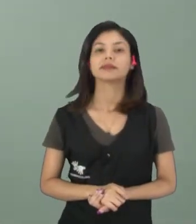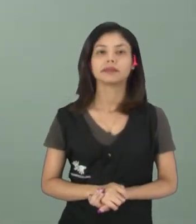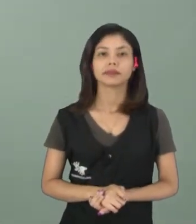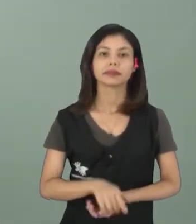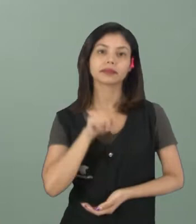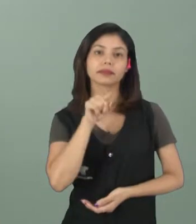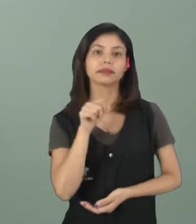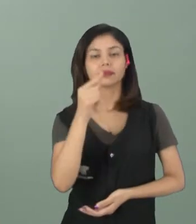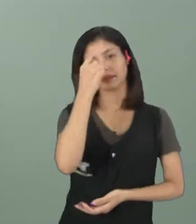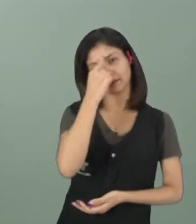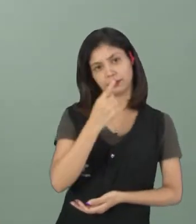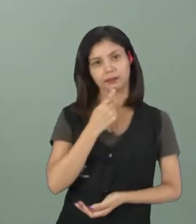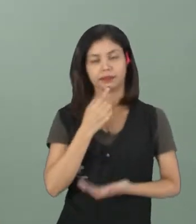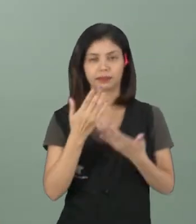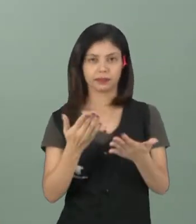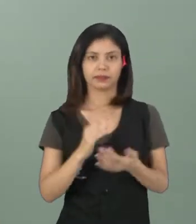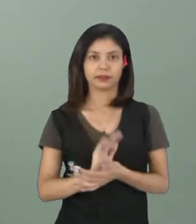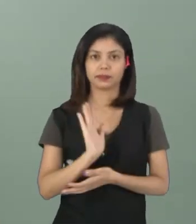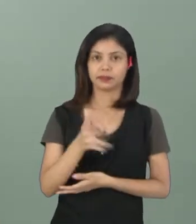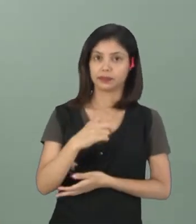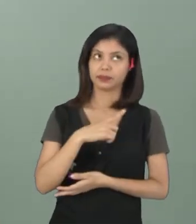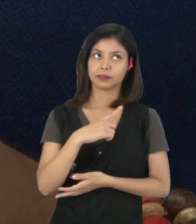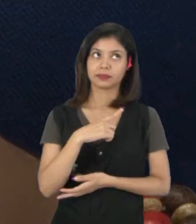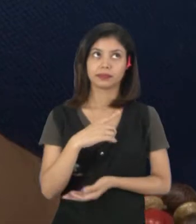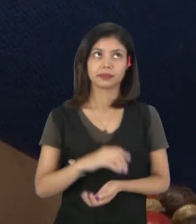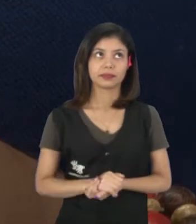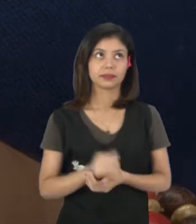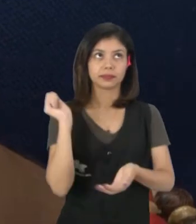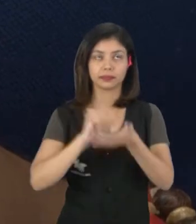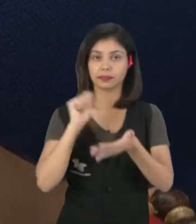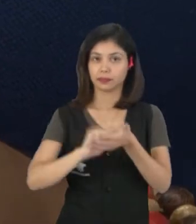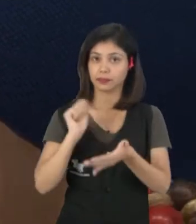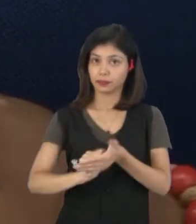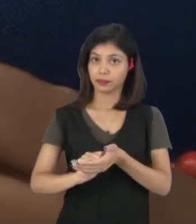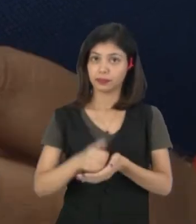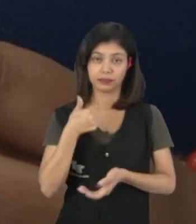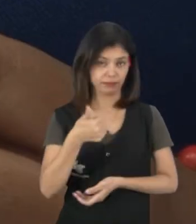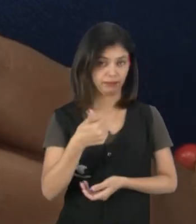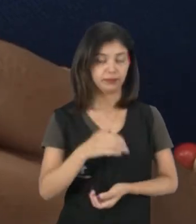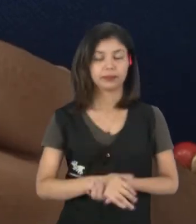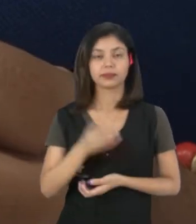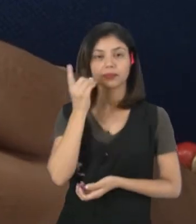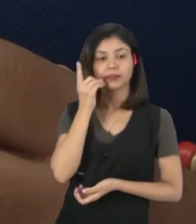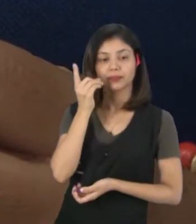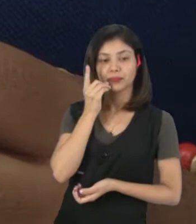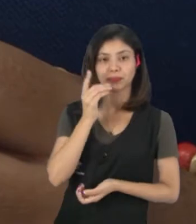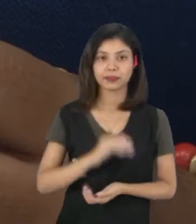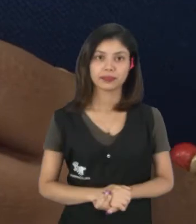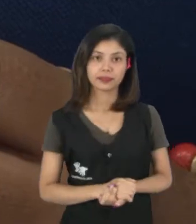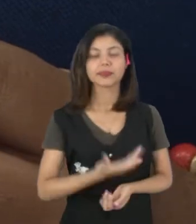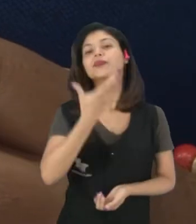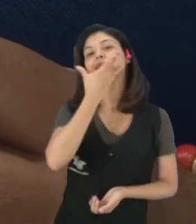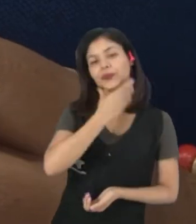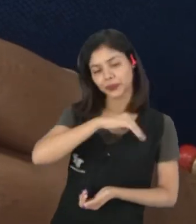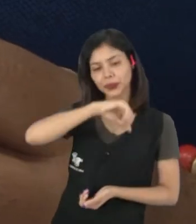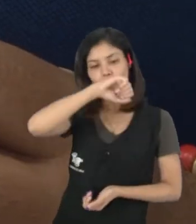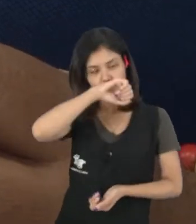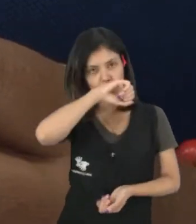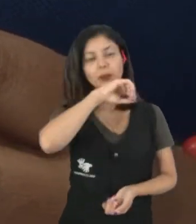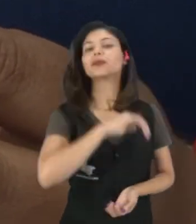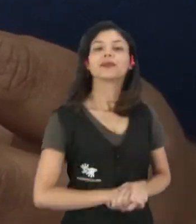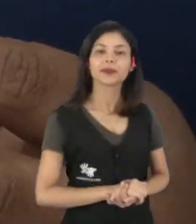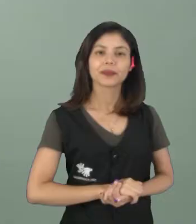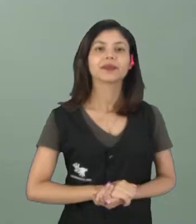e esta imagem aqui e já tem até escrito é o Dia dos Pais